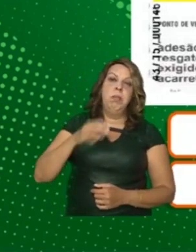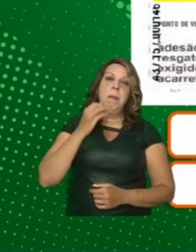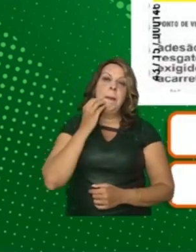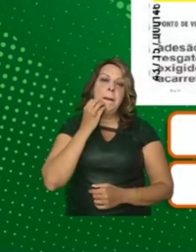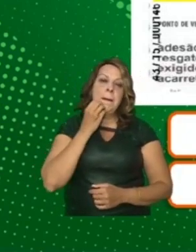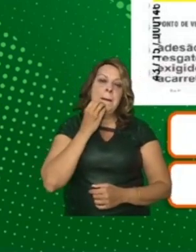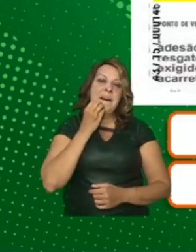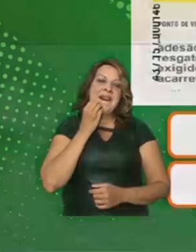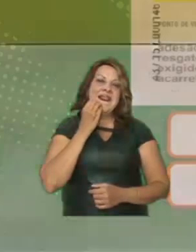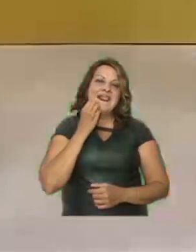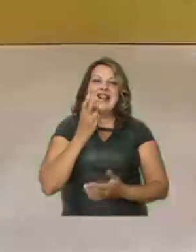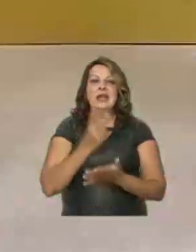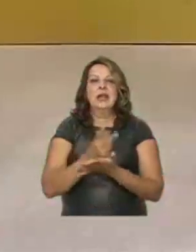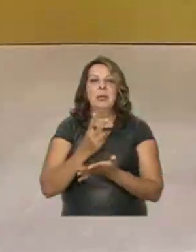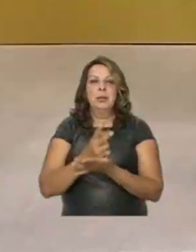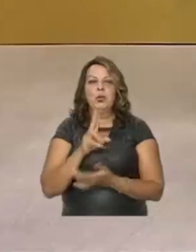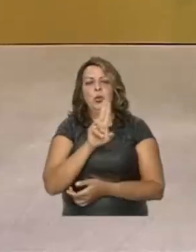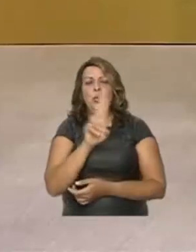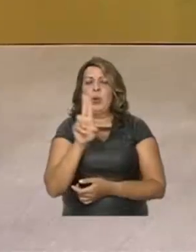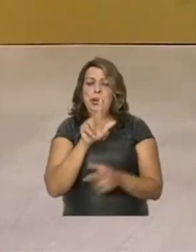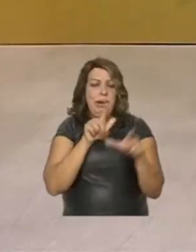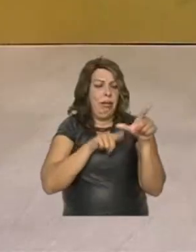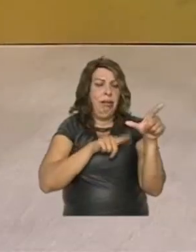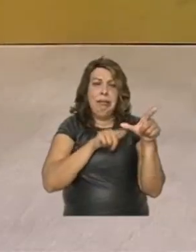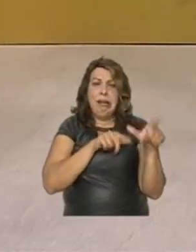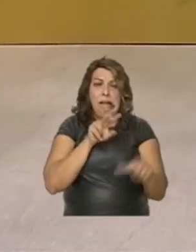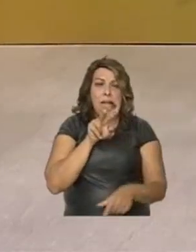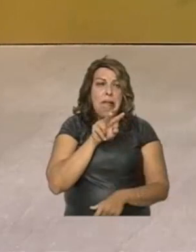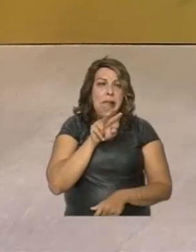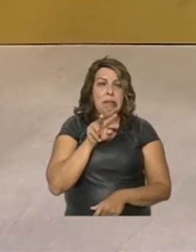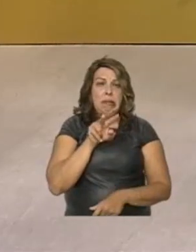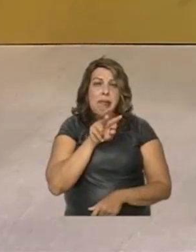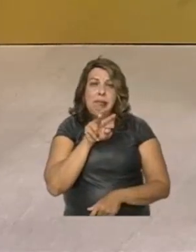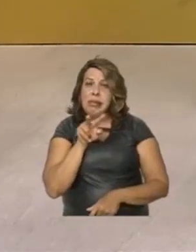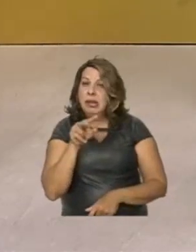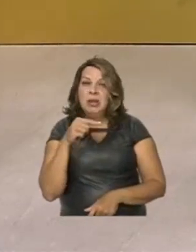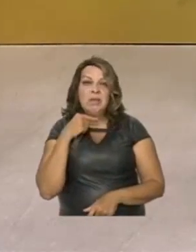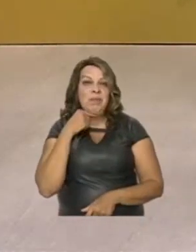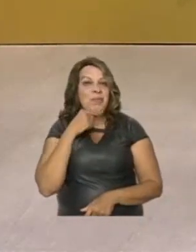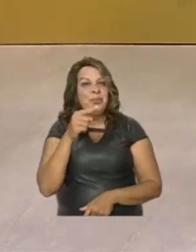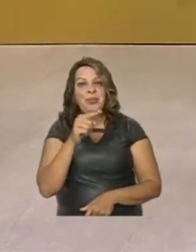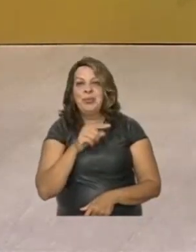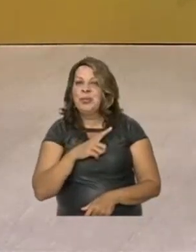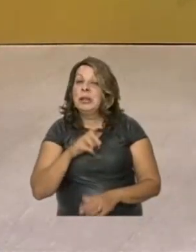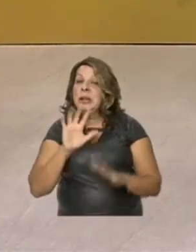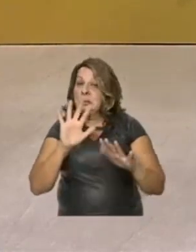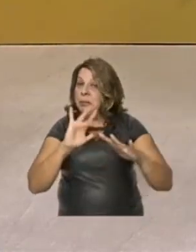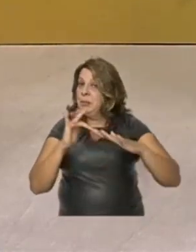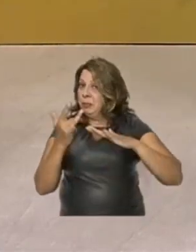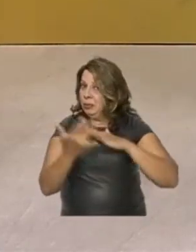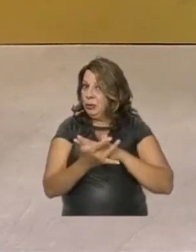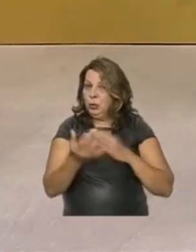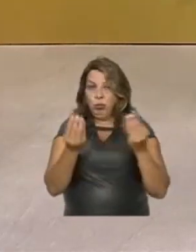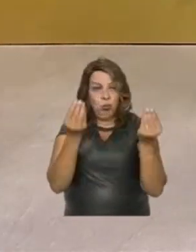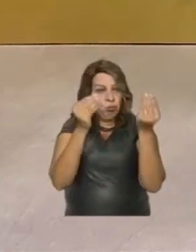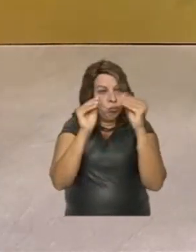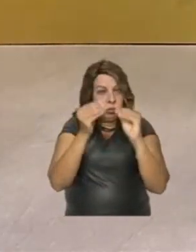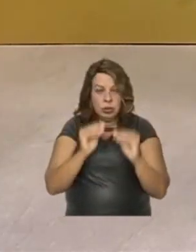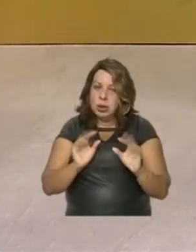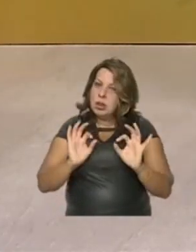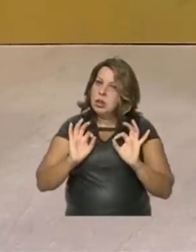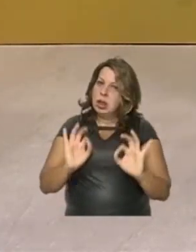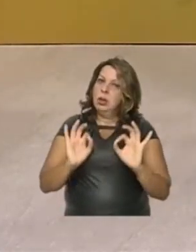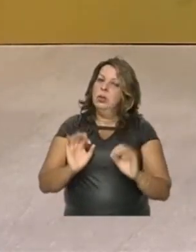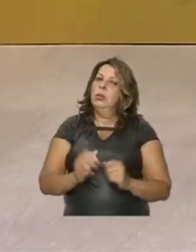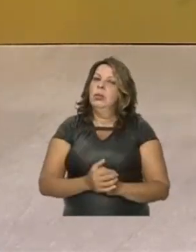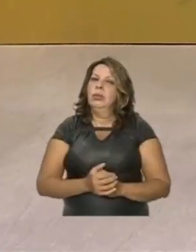é Jaque, é assim. A letrinha fica mais complicada, mas nas nossas redes sociais a gente vai identificar todo mundo direitinho. Perfeito. Logo mais,